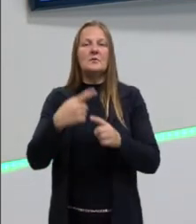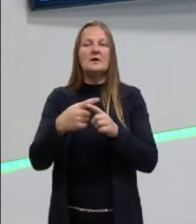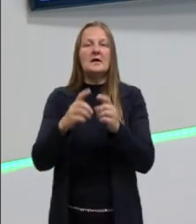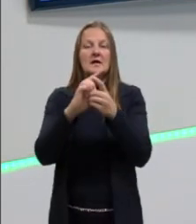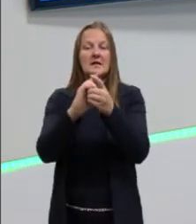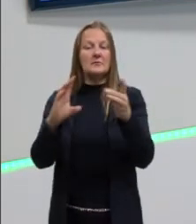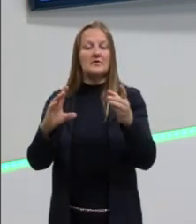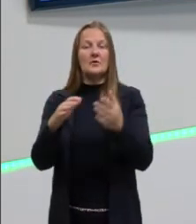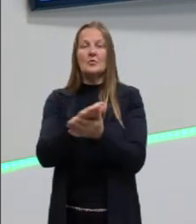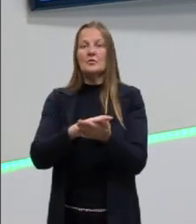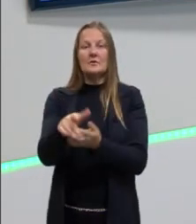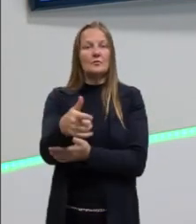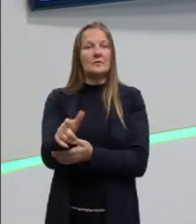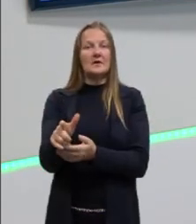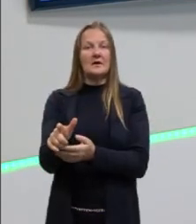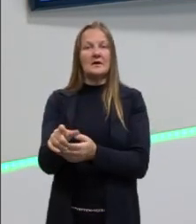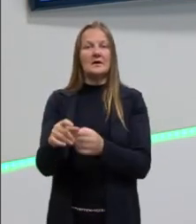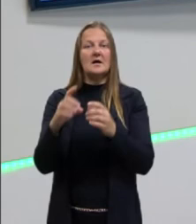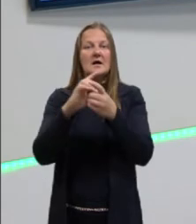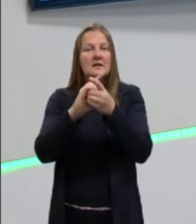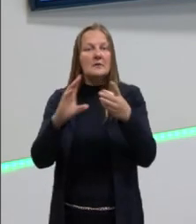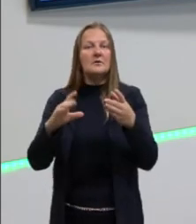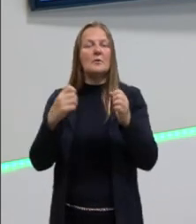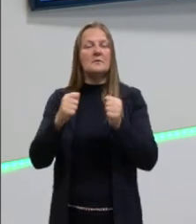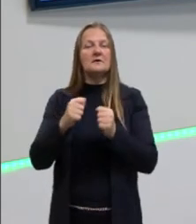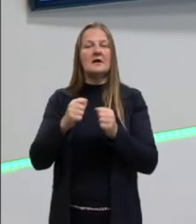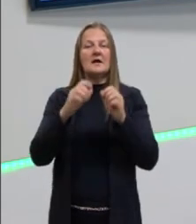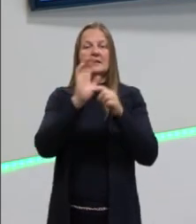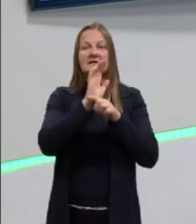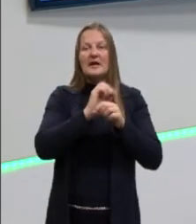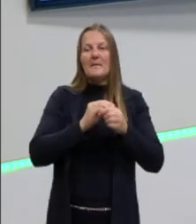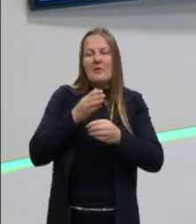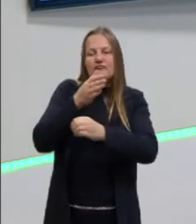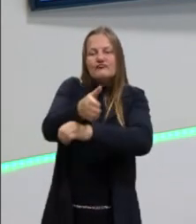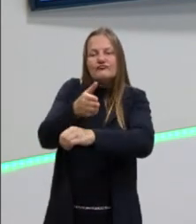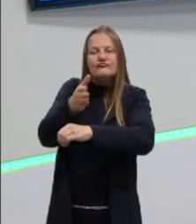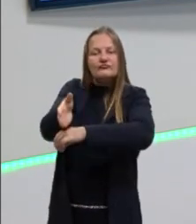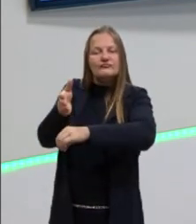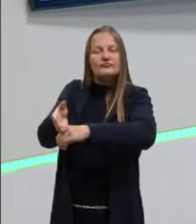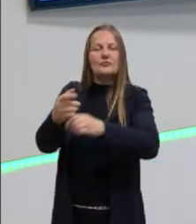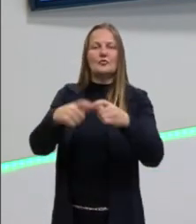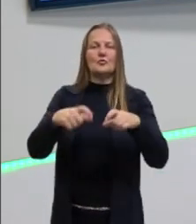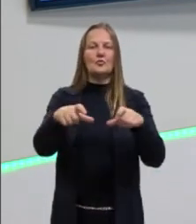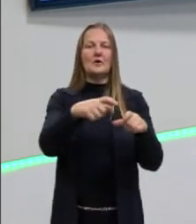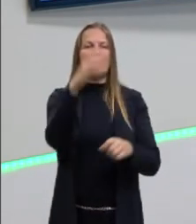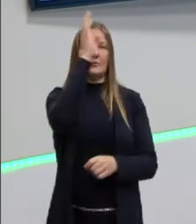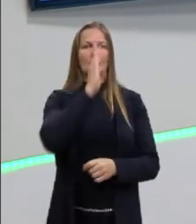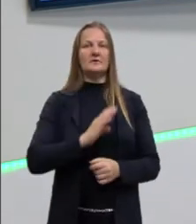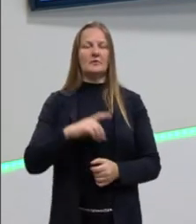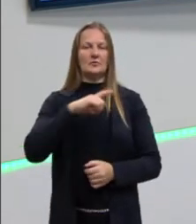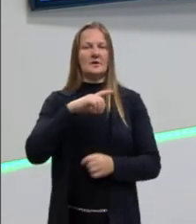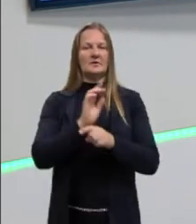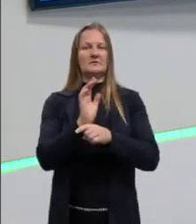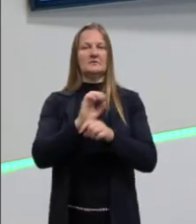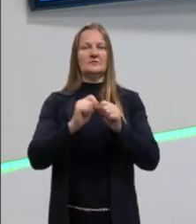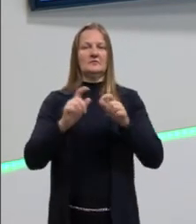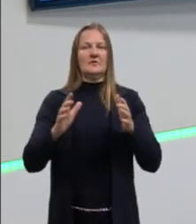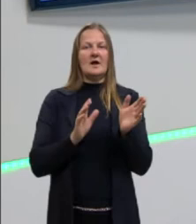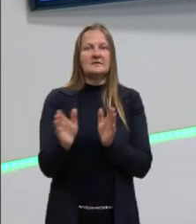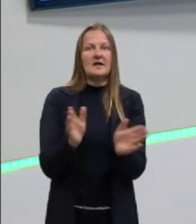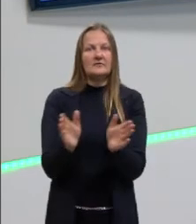há democratização porque a democratização pressupõe que em todos os lugares do Brasil deveria ter esse